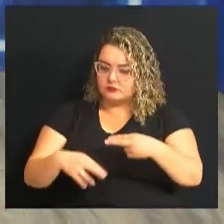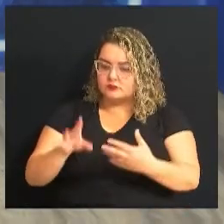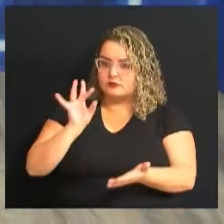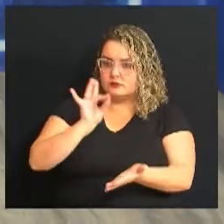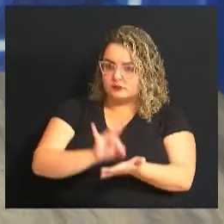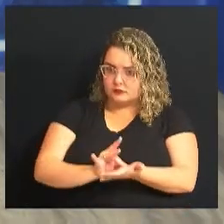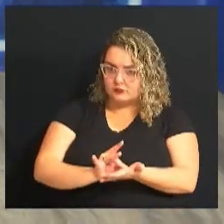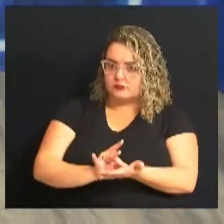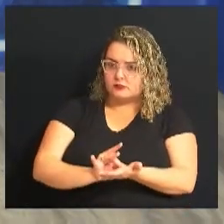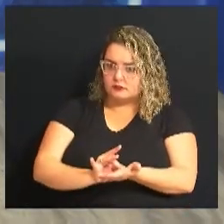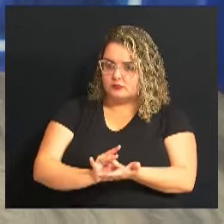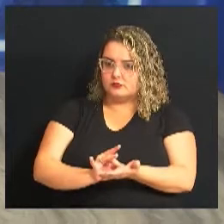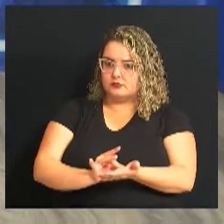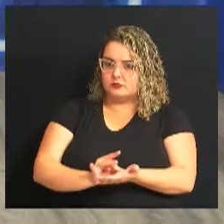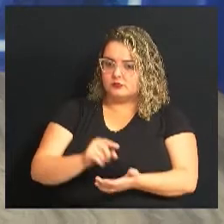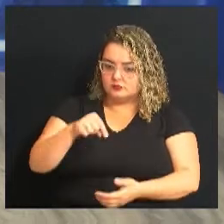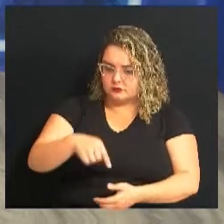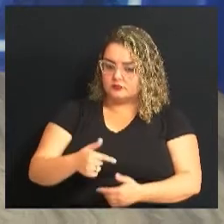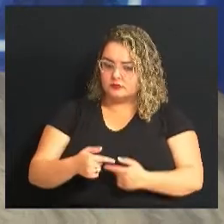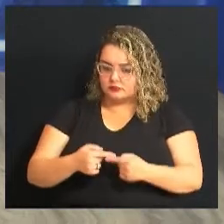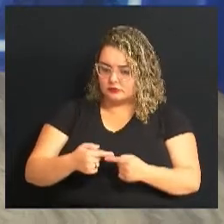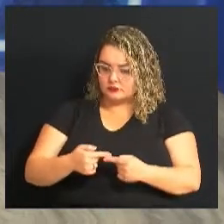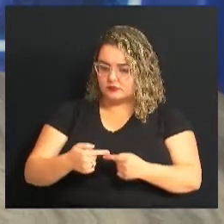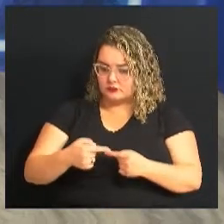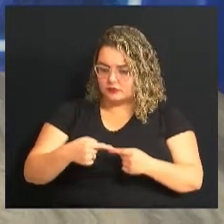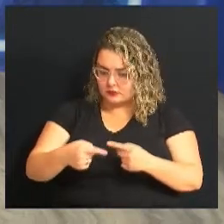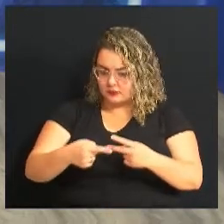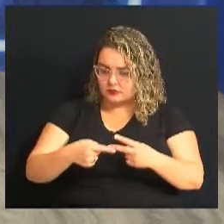realidades nesta semana especial?